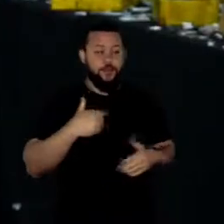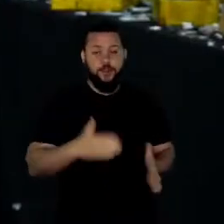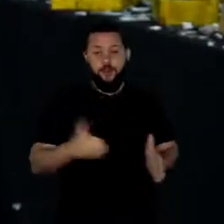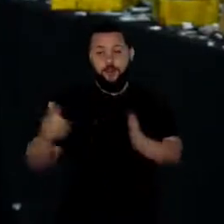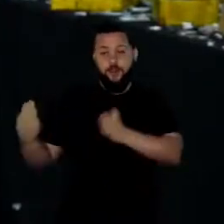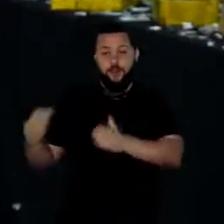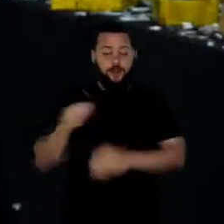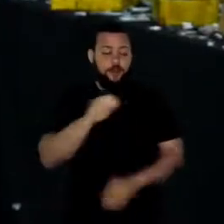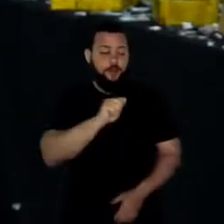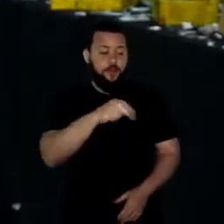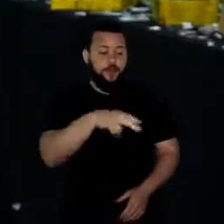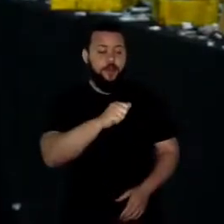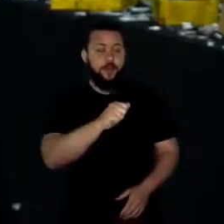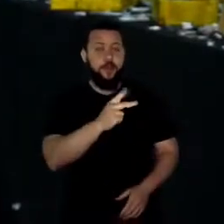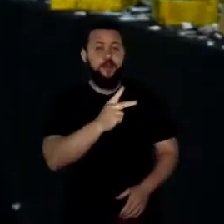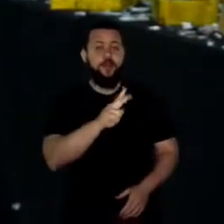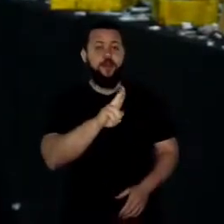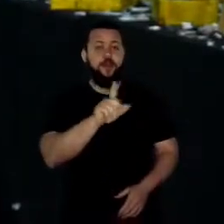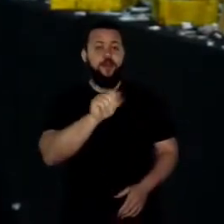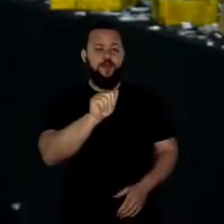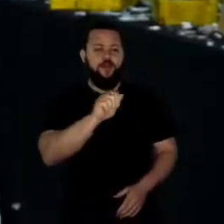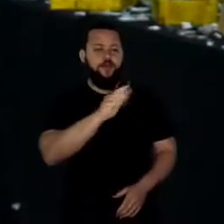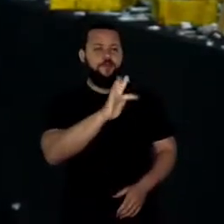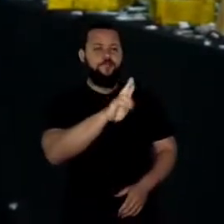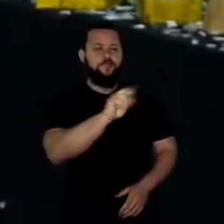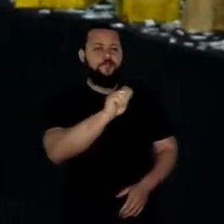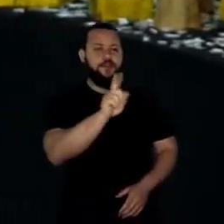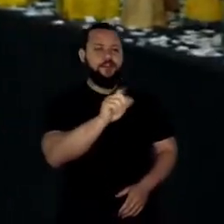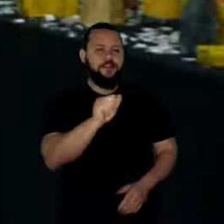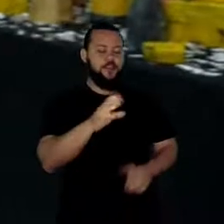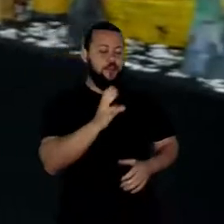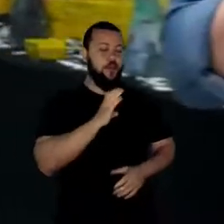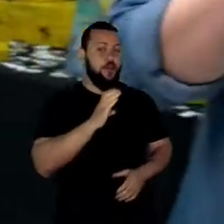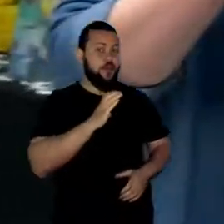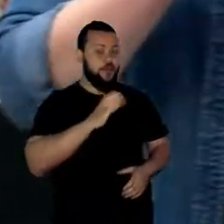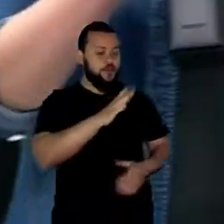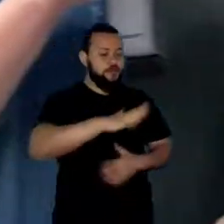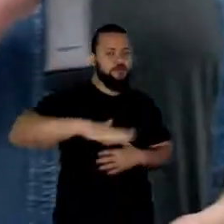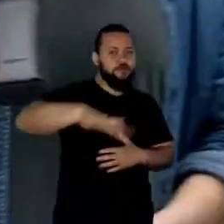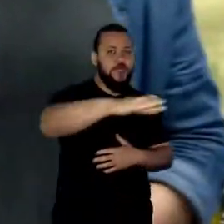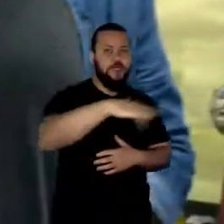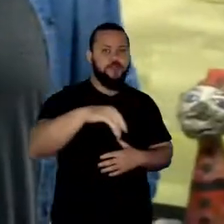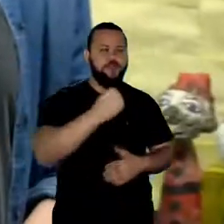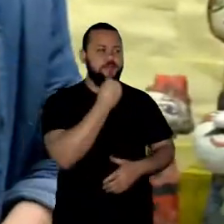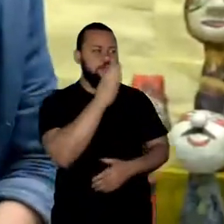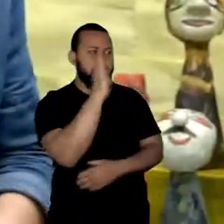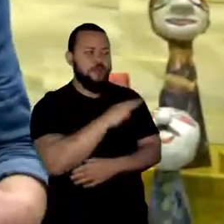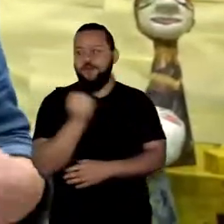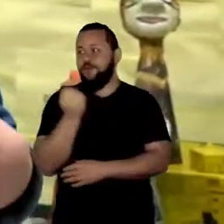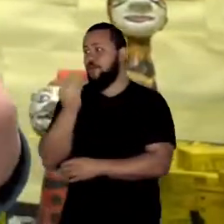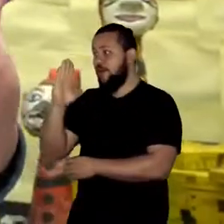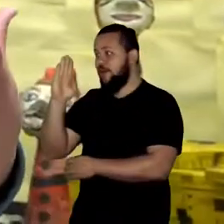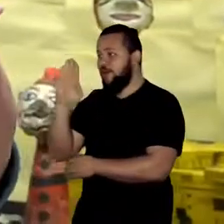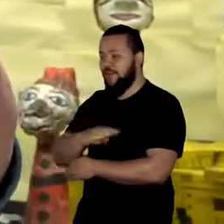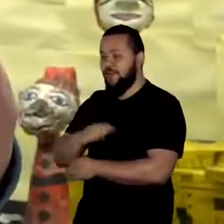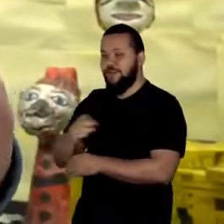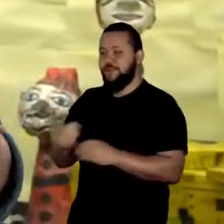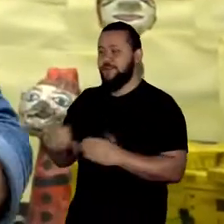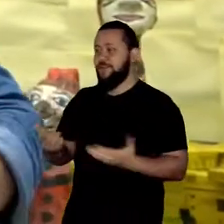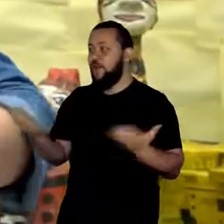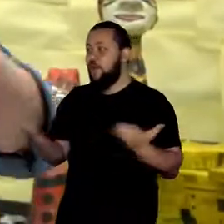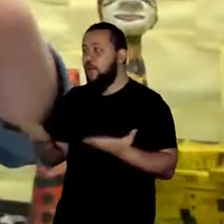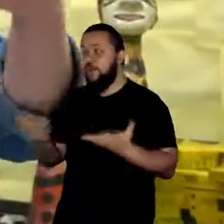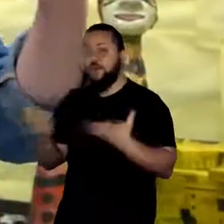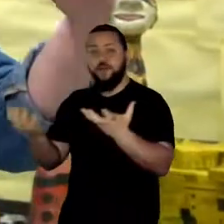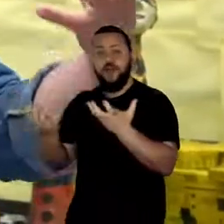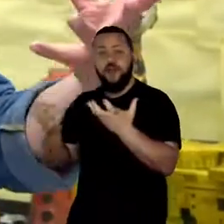Paula Frazão, a coordenadora do espaço. Boa tarde, Ana Paula. Boa tarde, Nessê. Hoje eu quero agradecer a